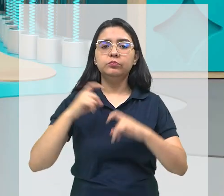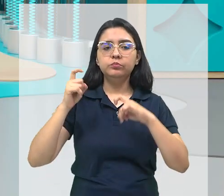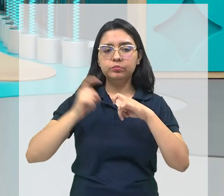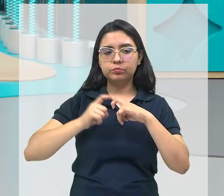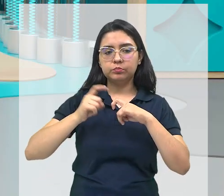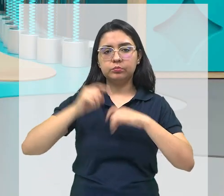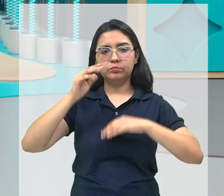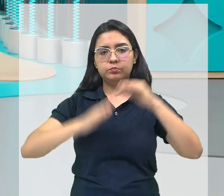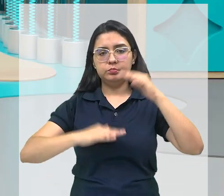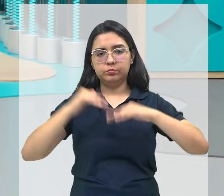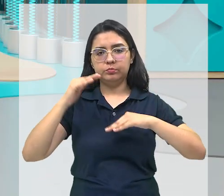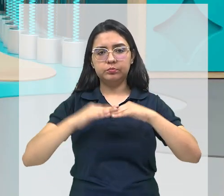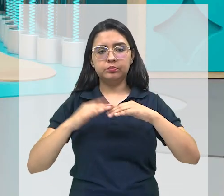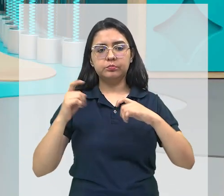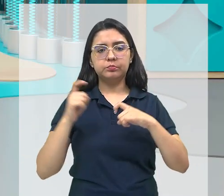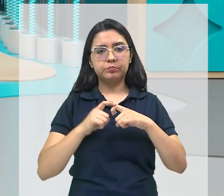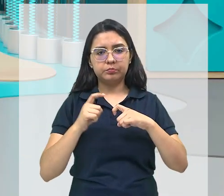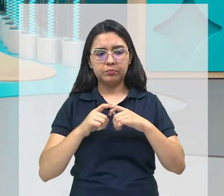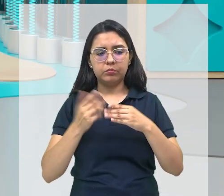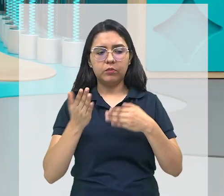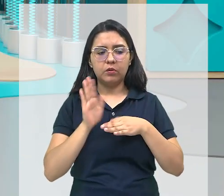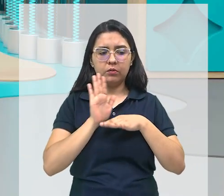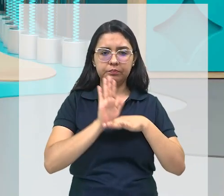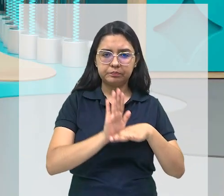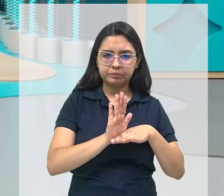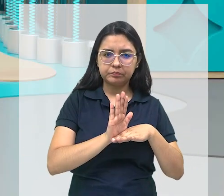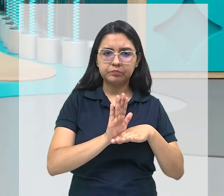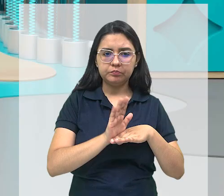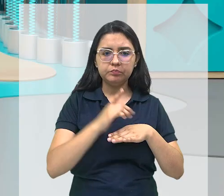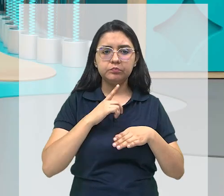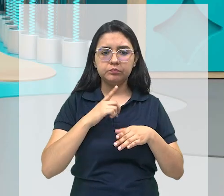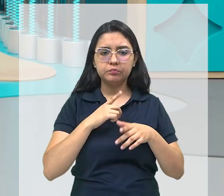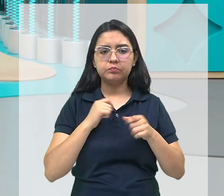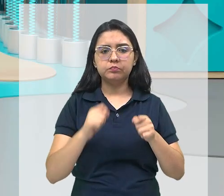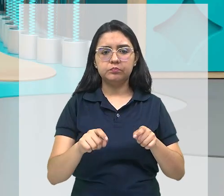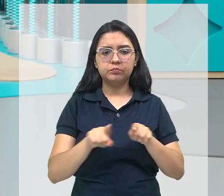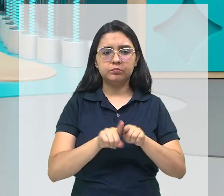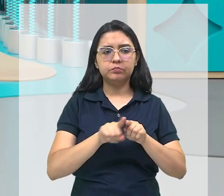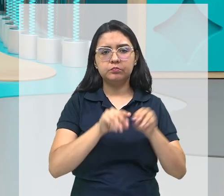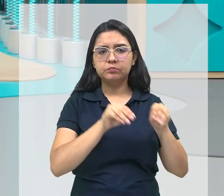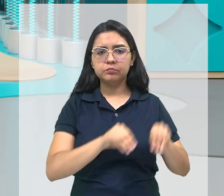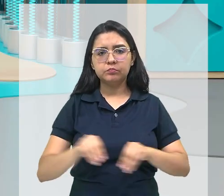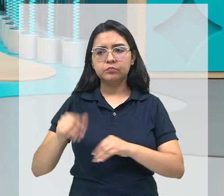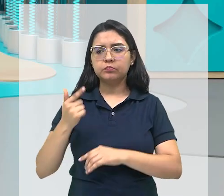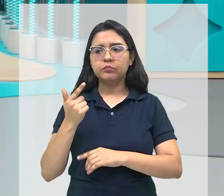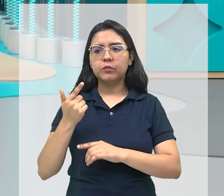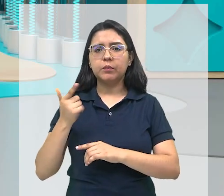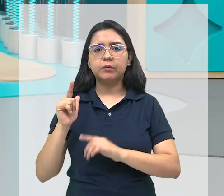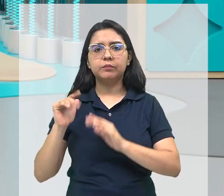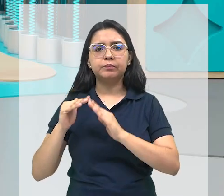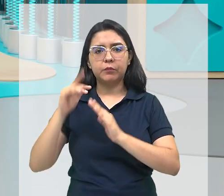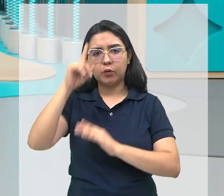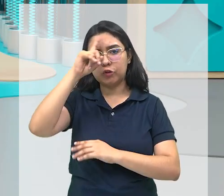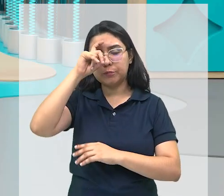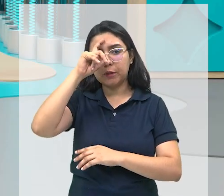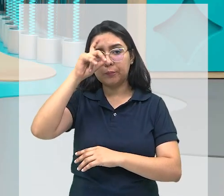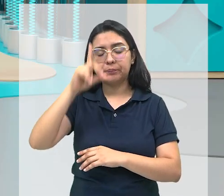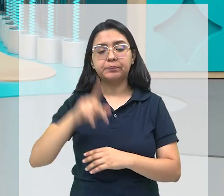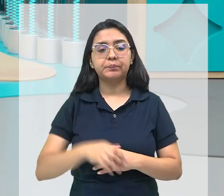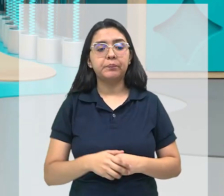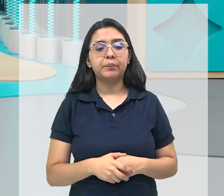paramédicos cheguem para auxiliar, para realmente remover a vítima e levar para um